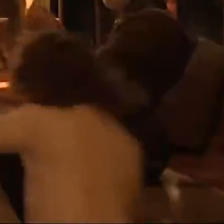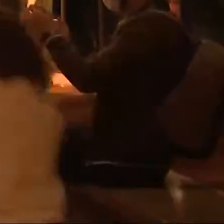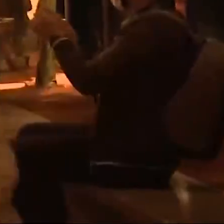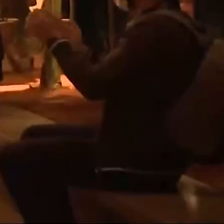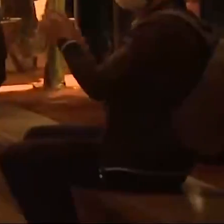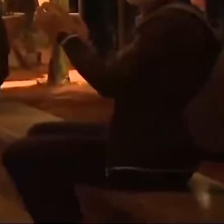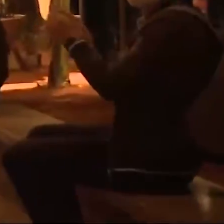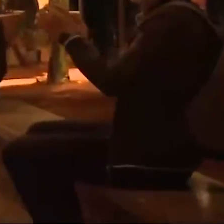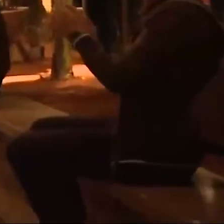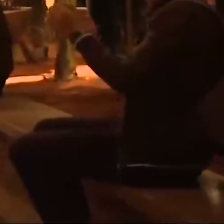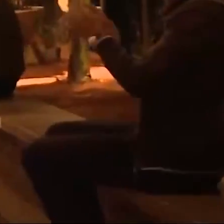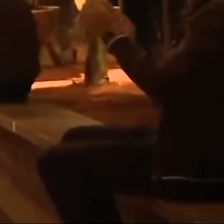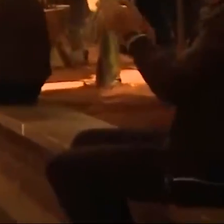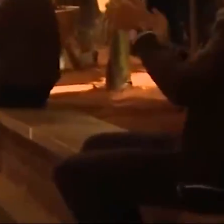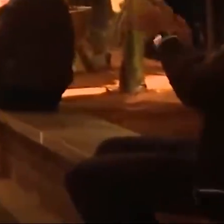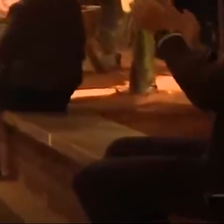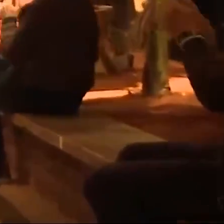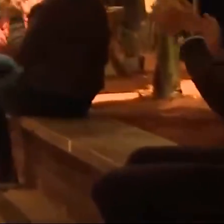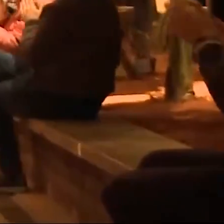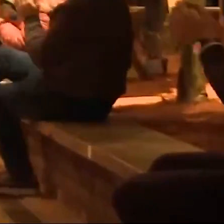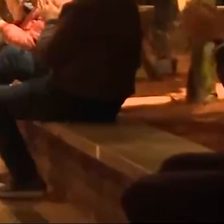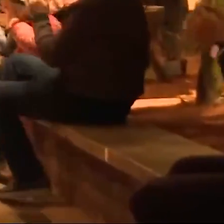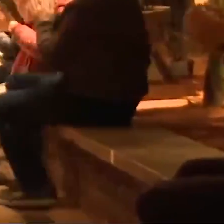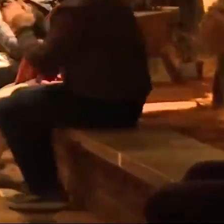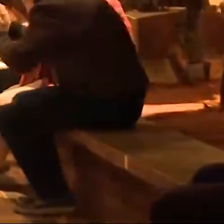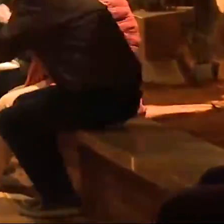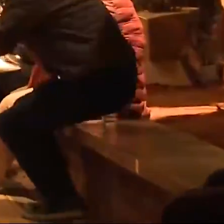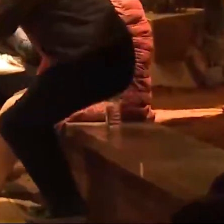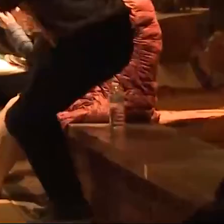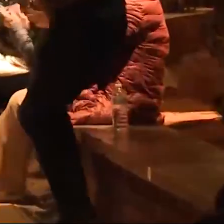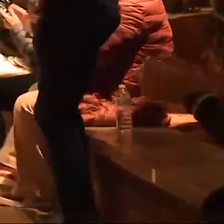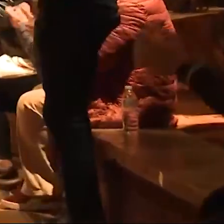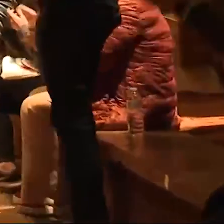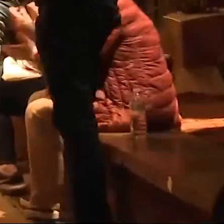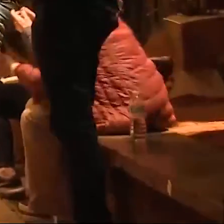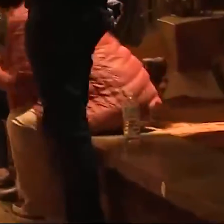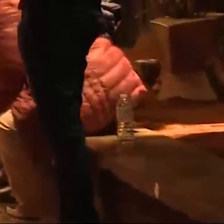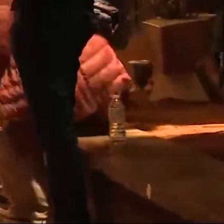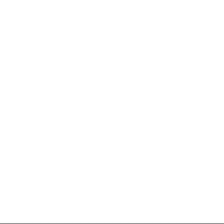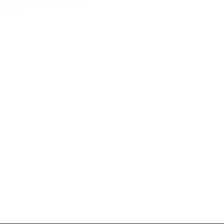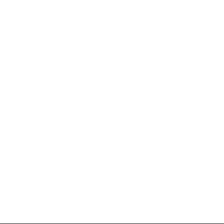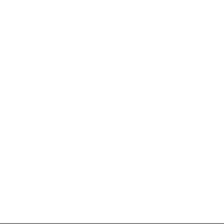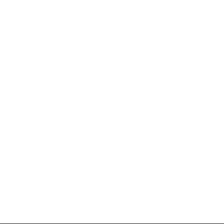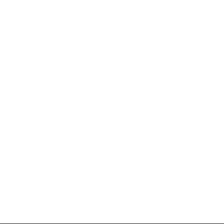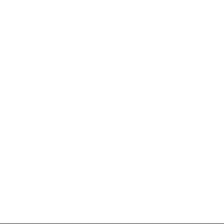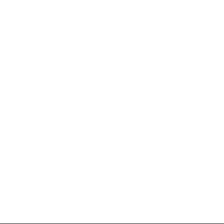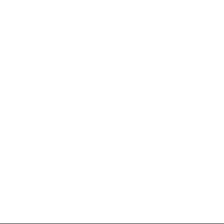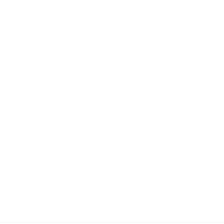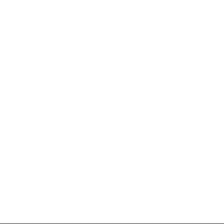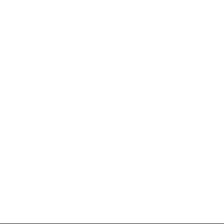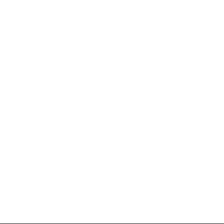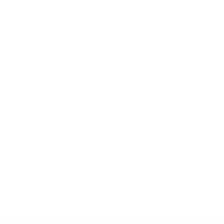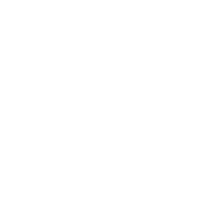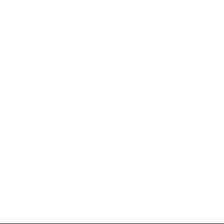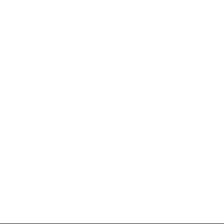aqui, vendo isso olho a olho, no tangível. Eu acho que não tem como explicar, é só você vindo aqui